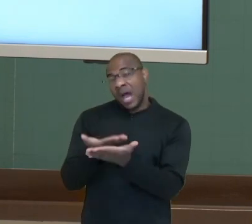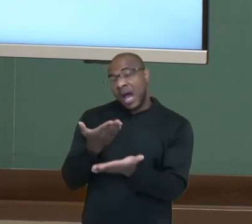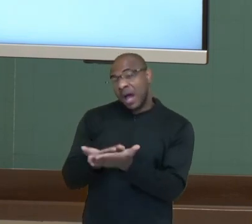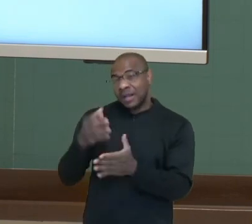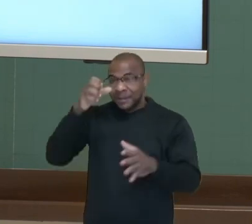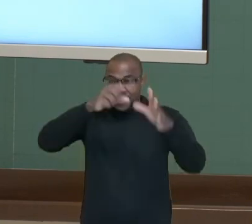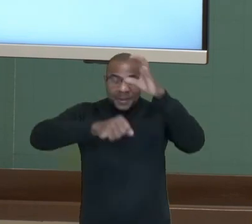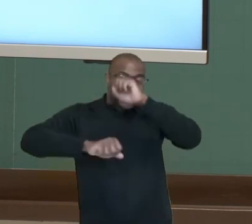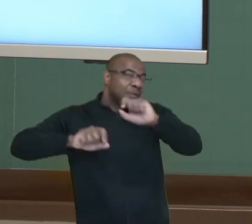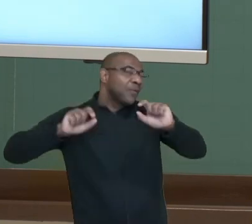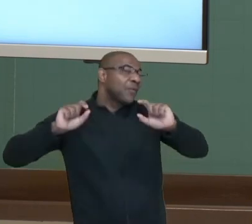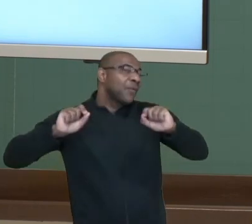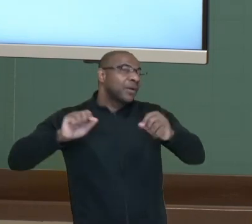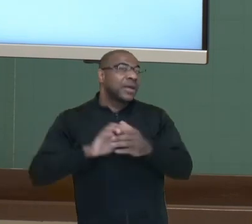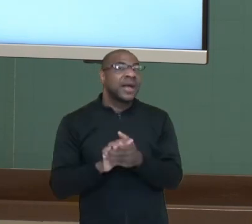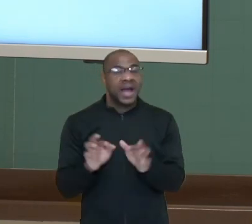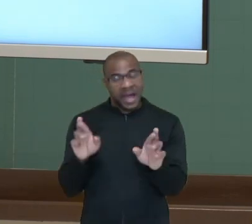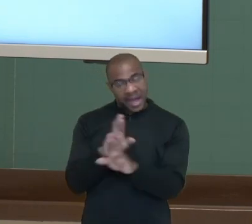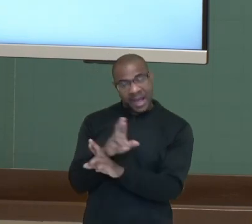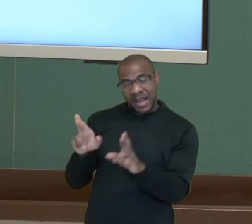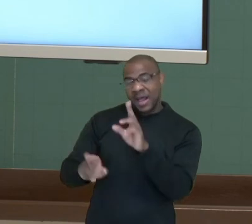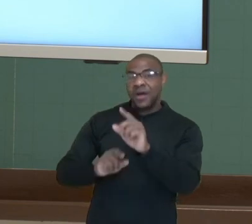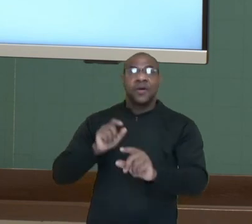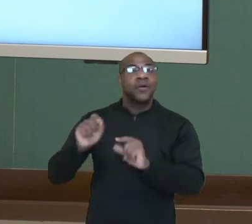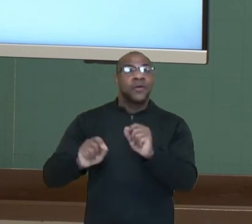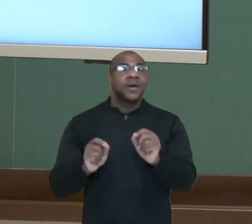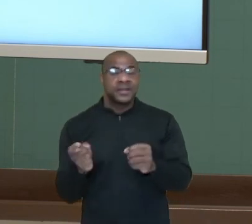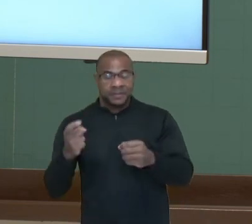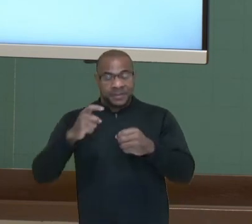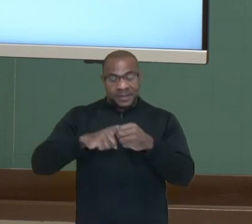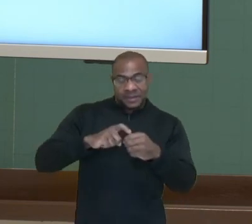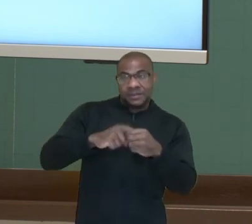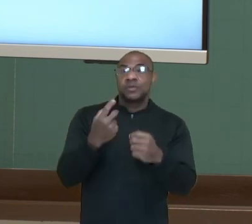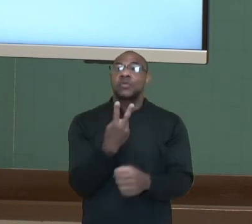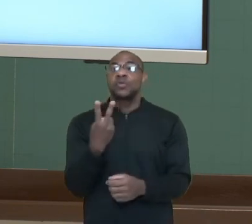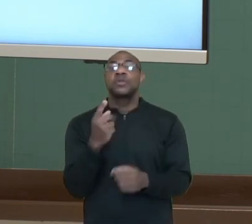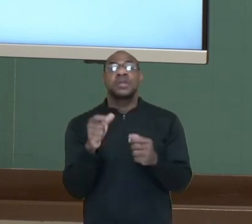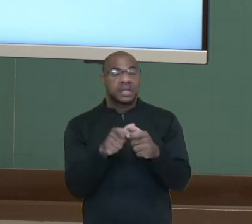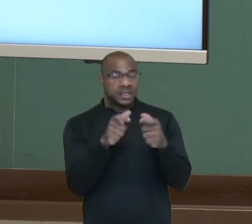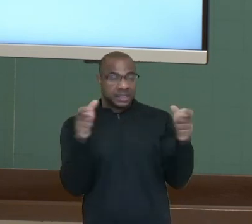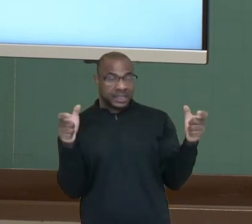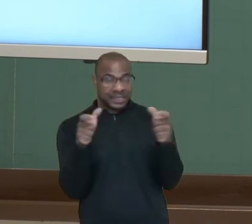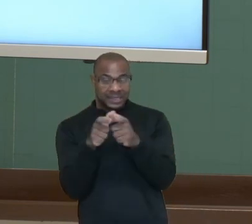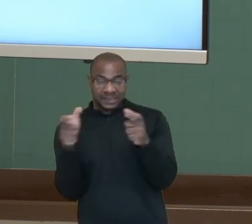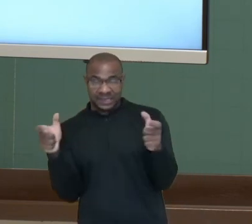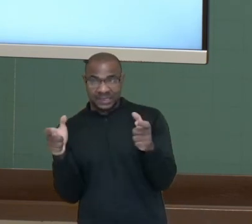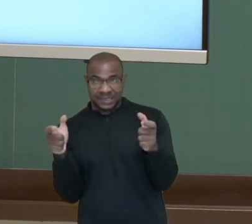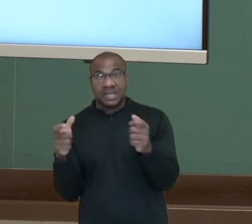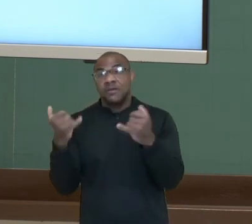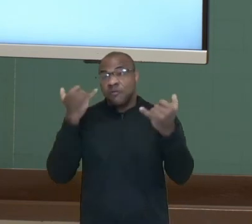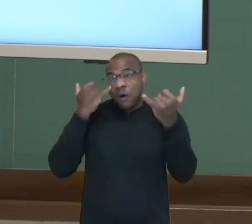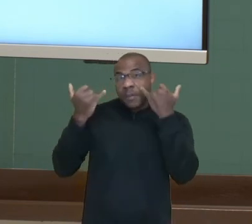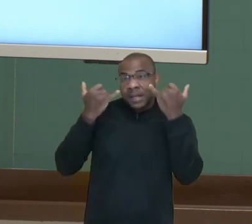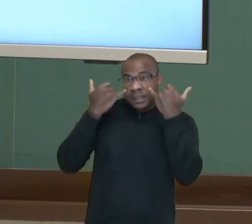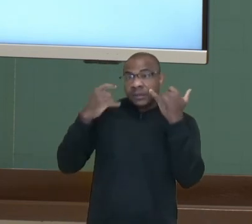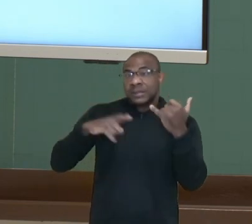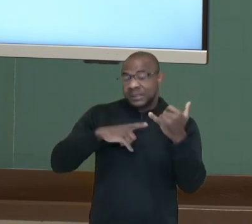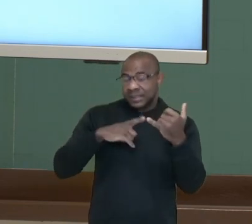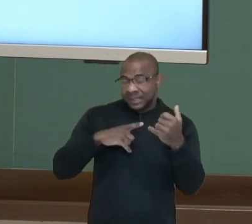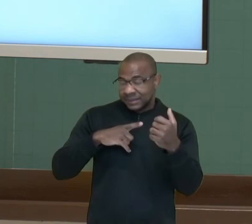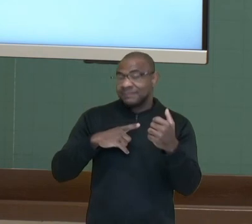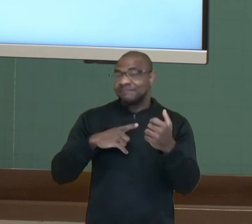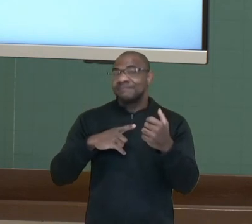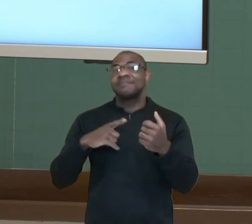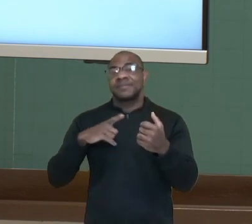vimos, então, a relação de dependência entre duas grandezas, certo? Estabelecemos que existe, entendemos que existe uma relação